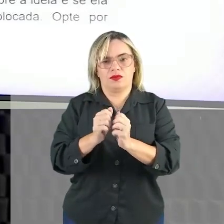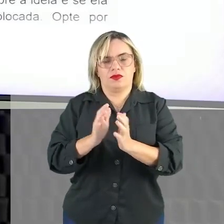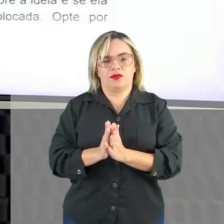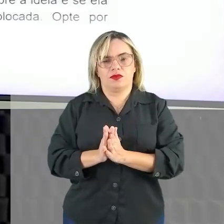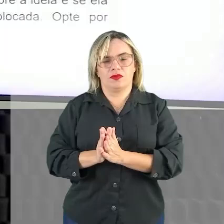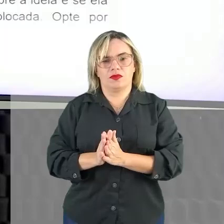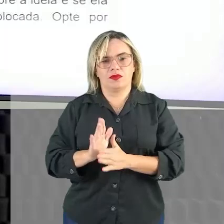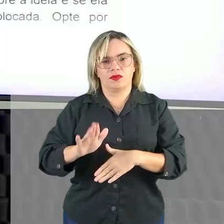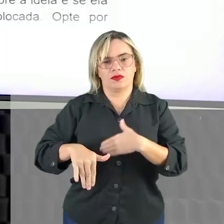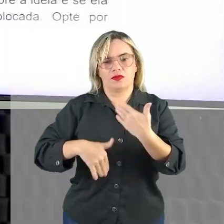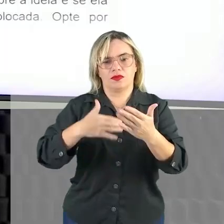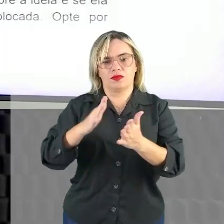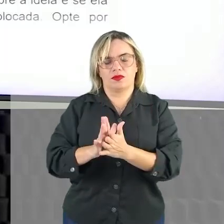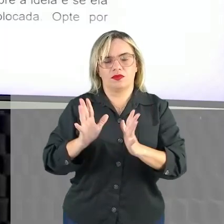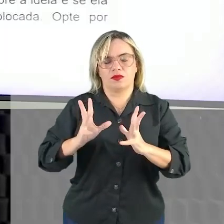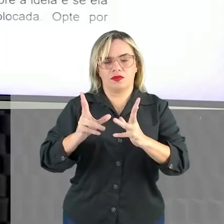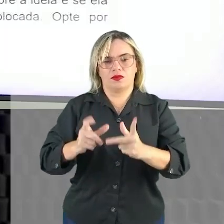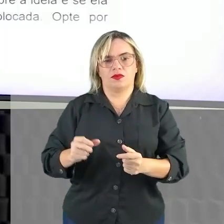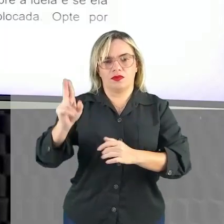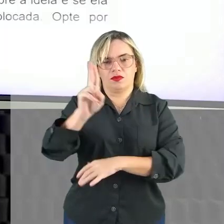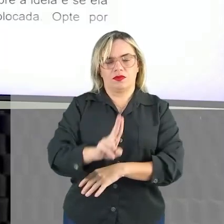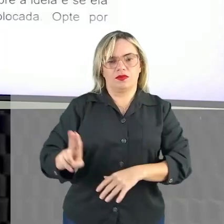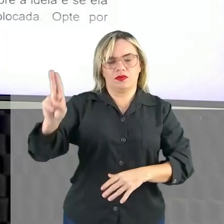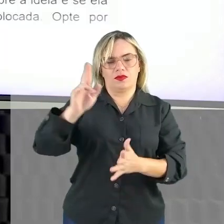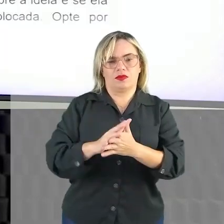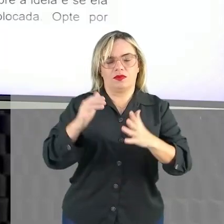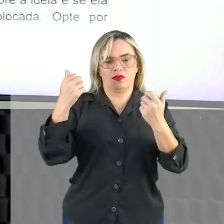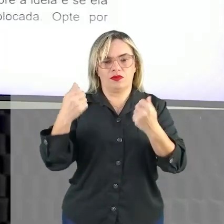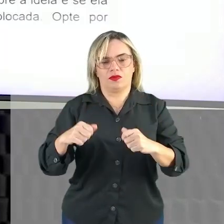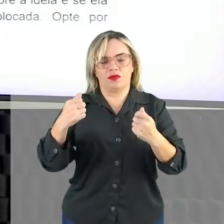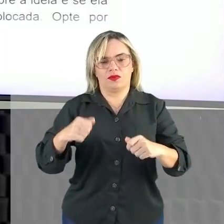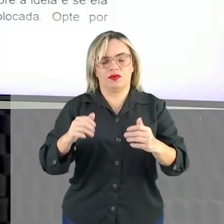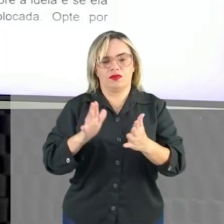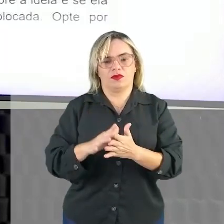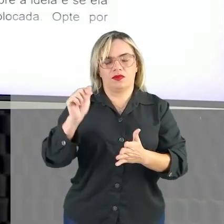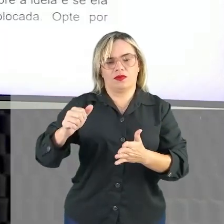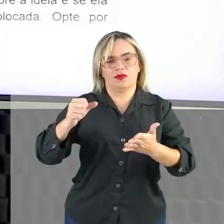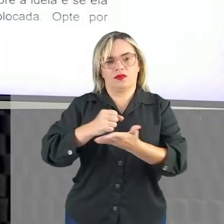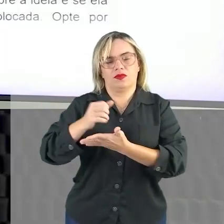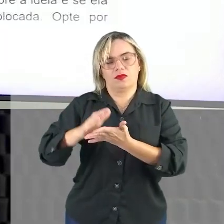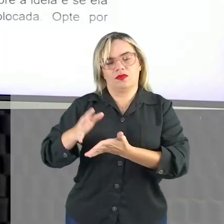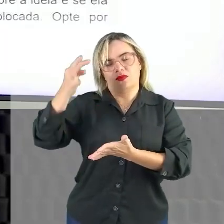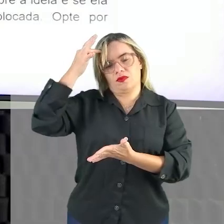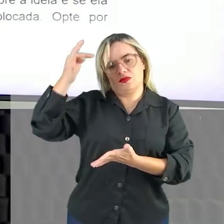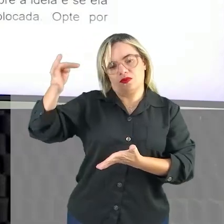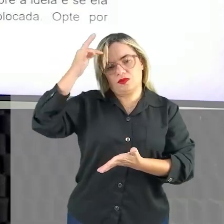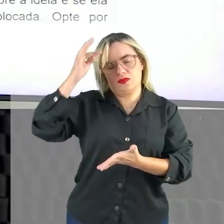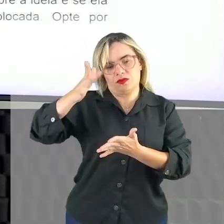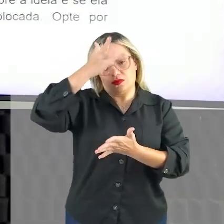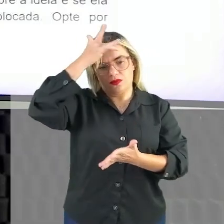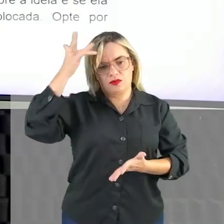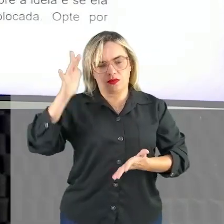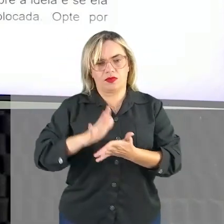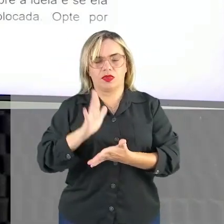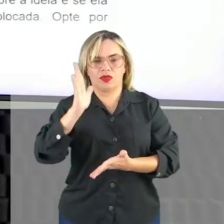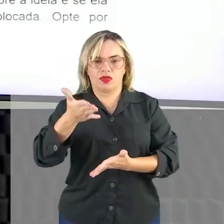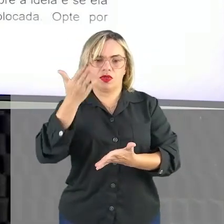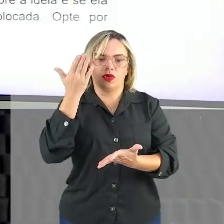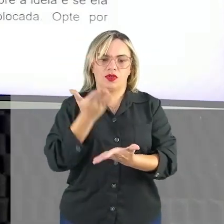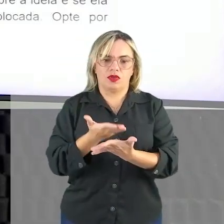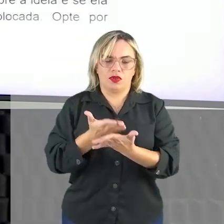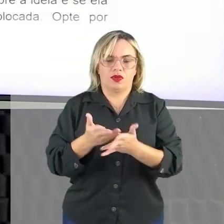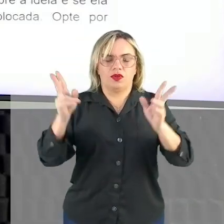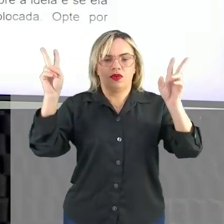durante toda a universidade, você precisa trazer uma fundamentação teórica. Ou seja, pessoas que já estudaram sobre aquele